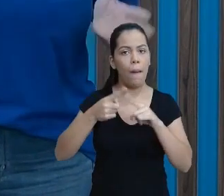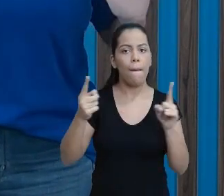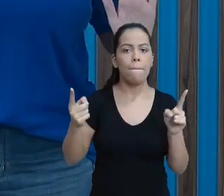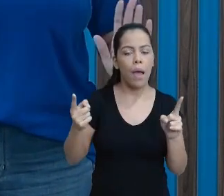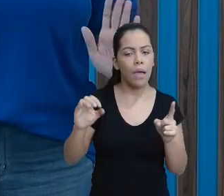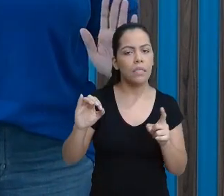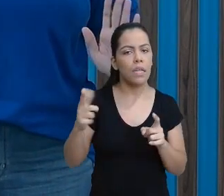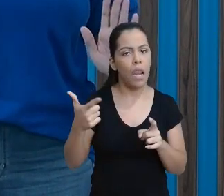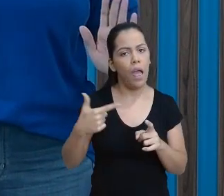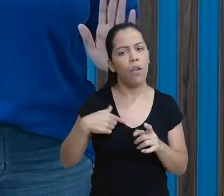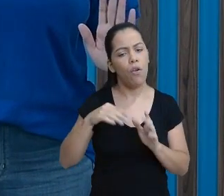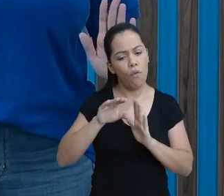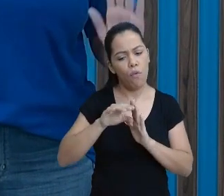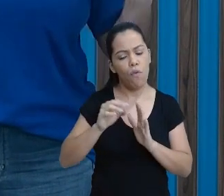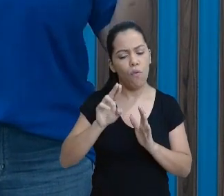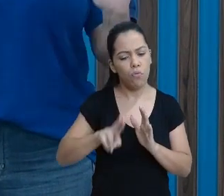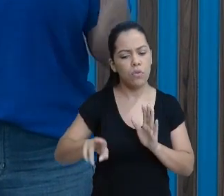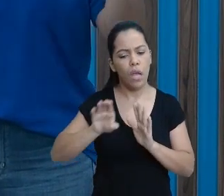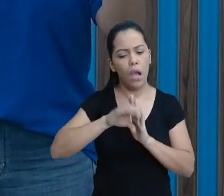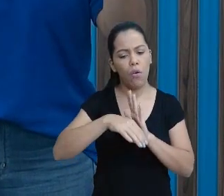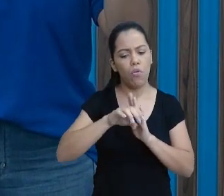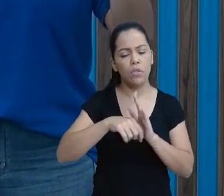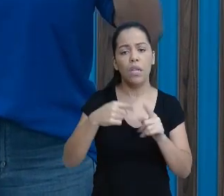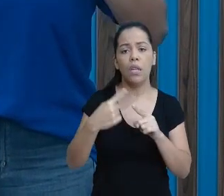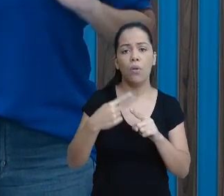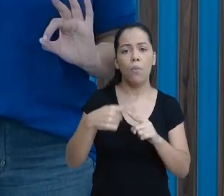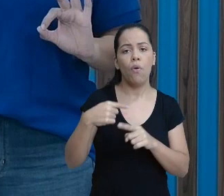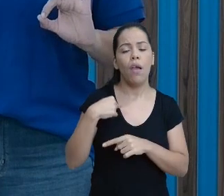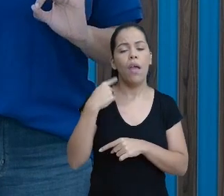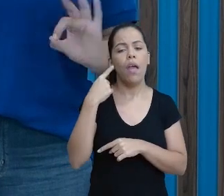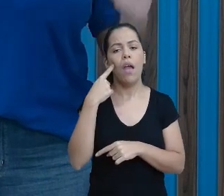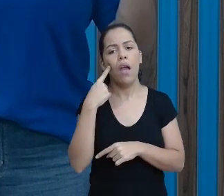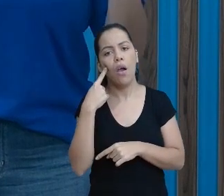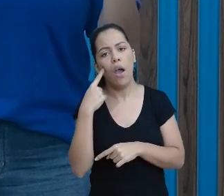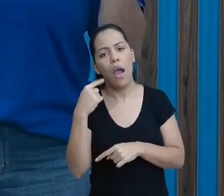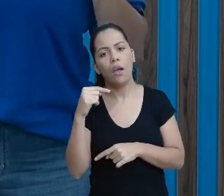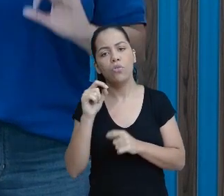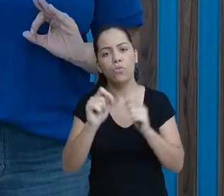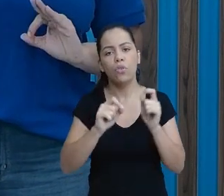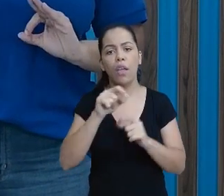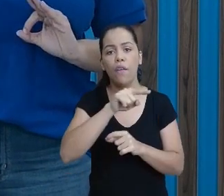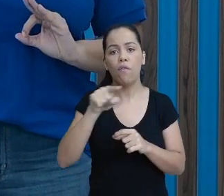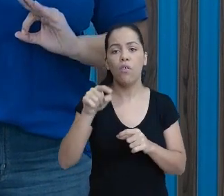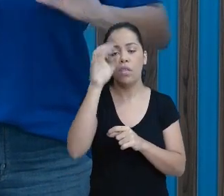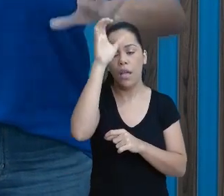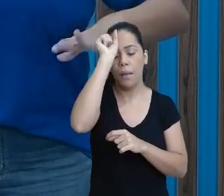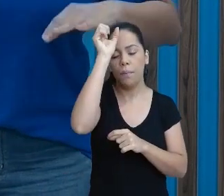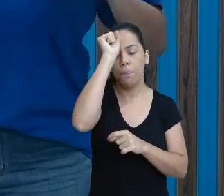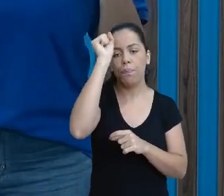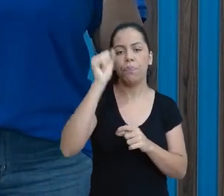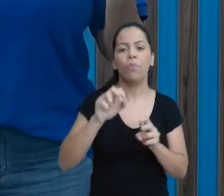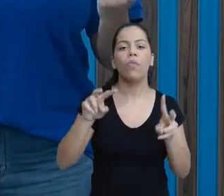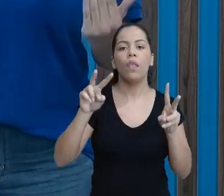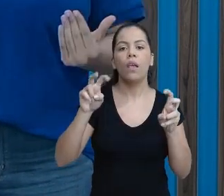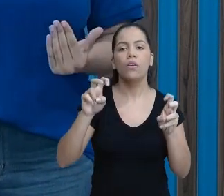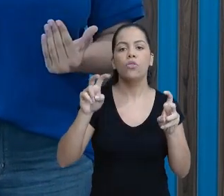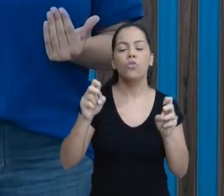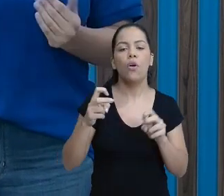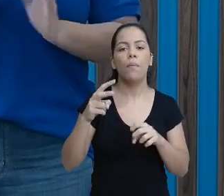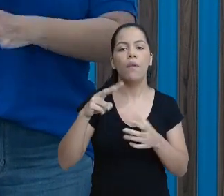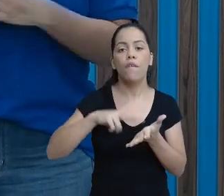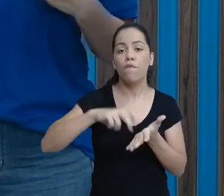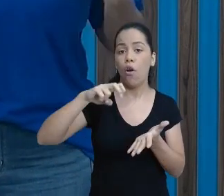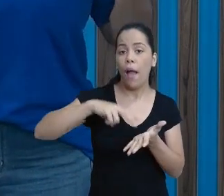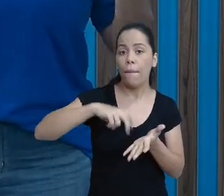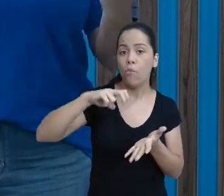usar conceitos, porque eu acho que é essencial que vocês aprendam certos